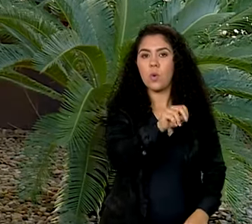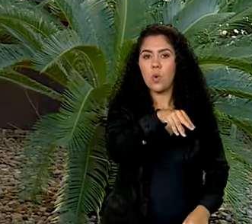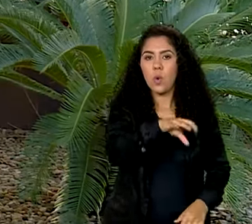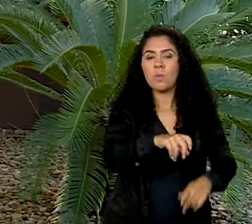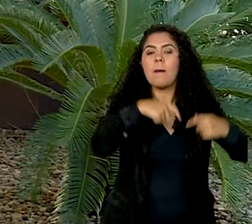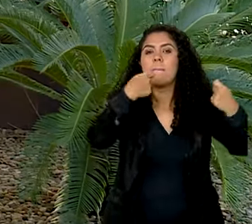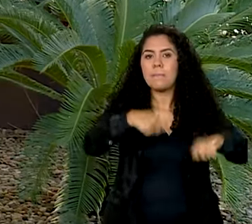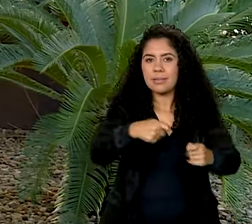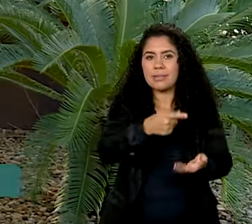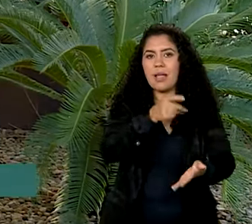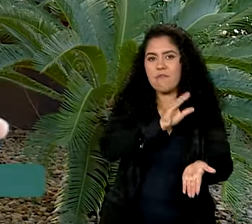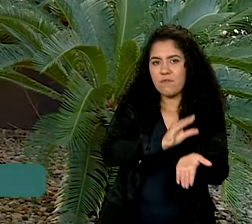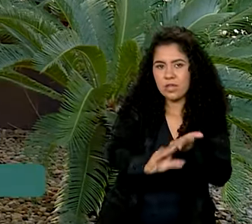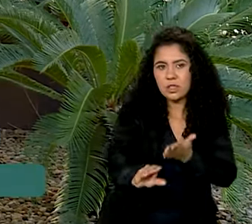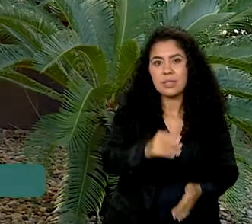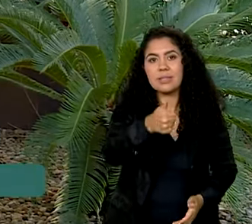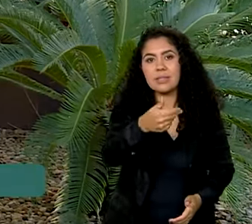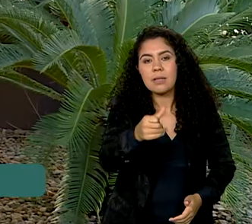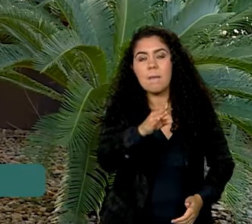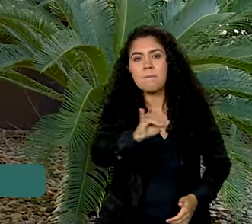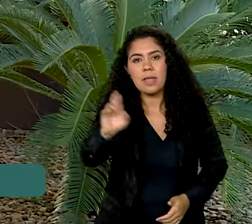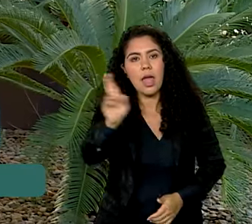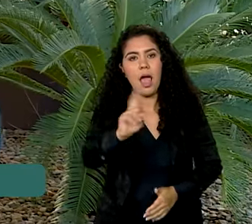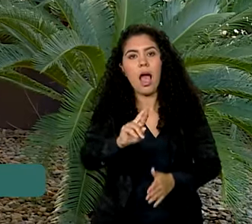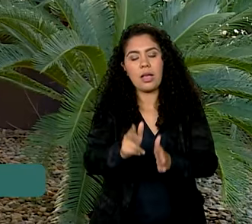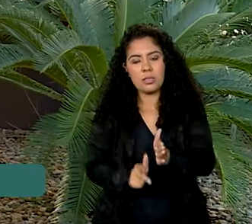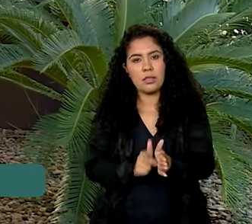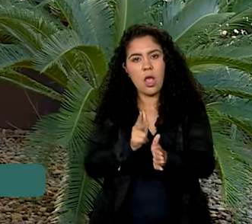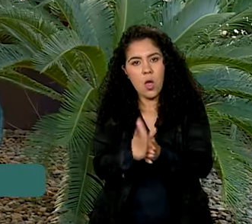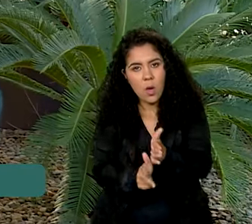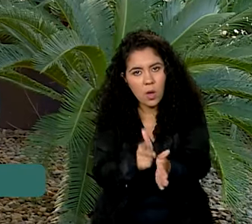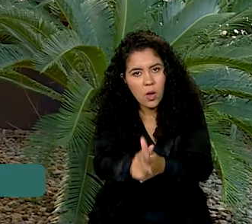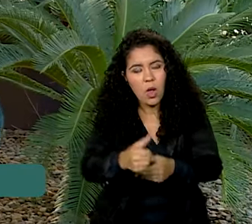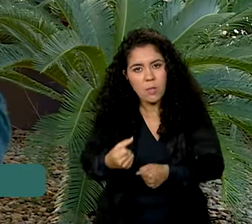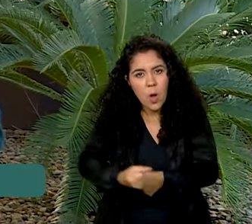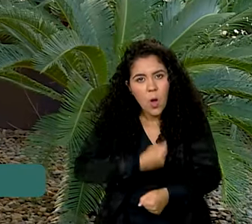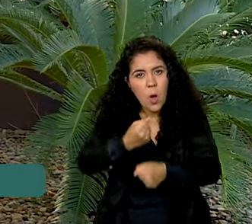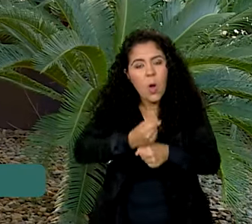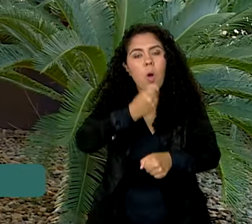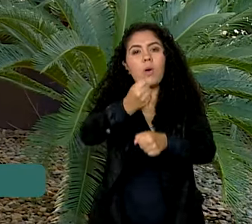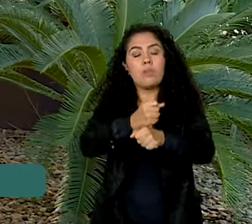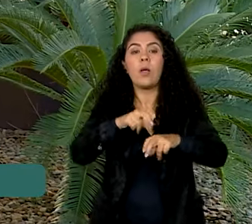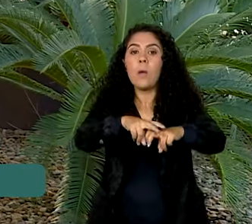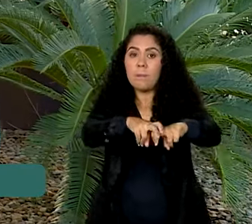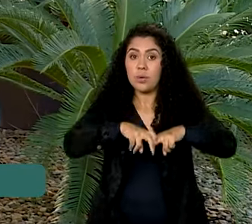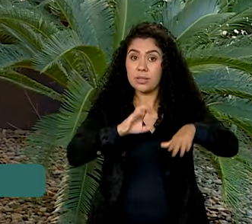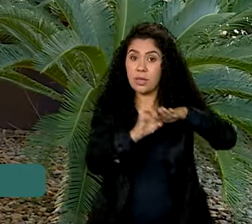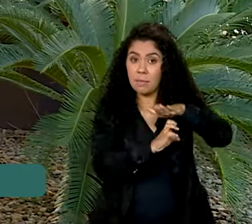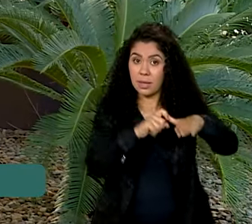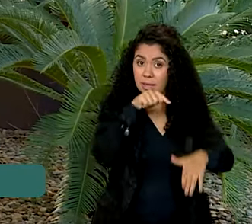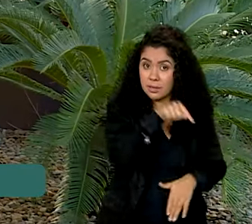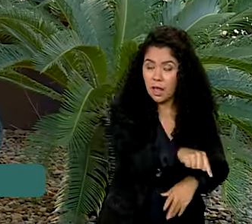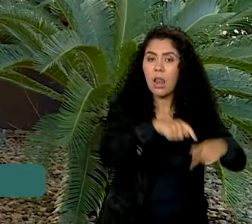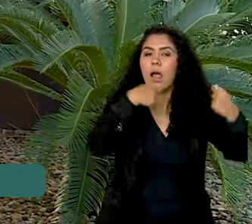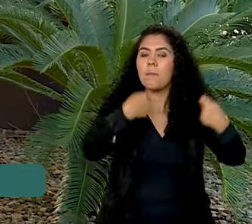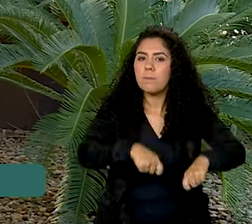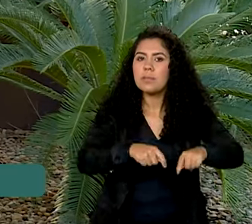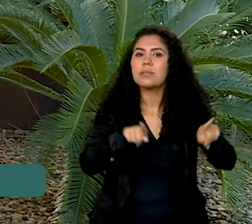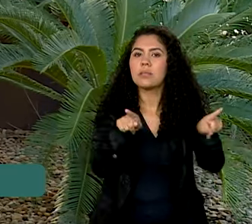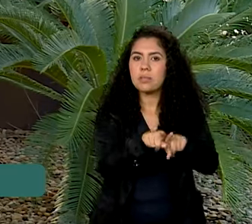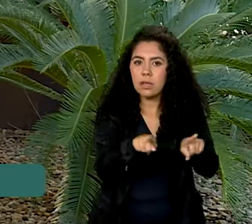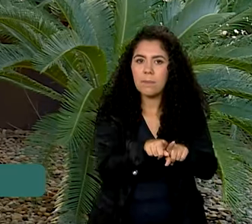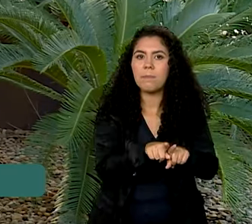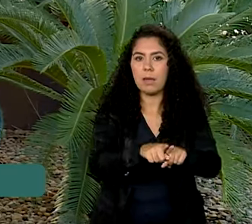reais em obras, trilhos, vagões e locomotivas. Com isso, a Malha Paulista deverá aumentar a capacidade